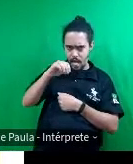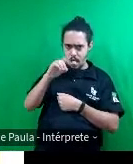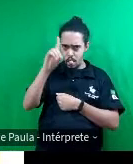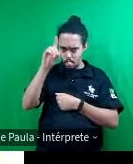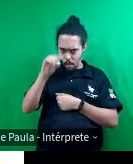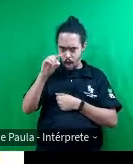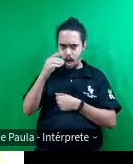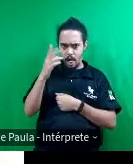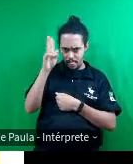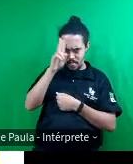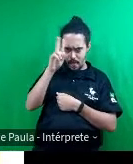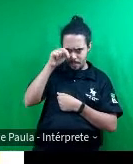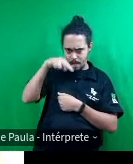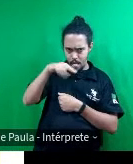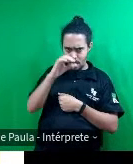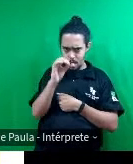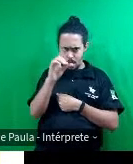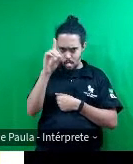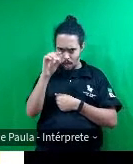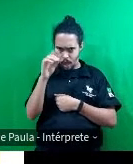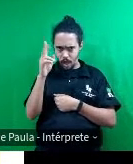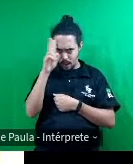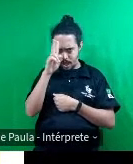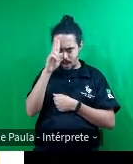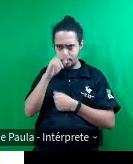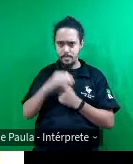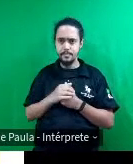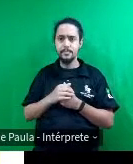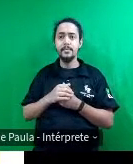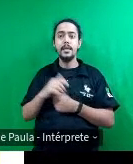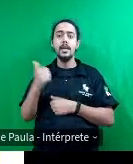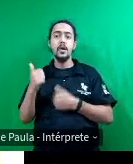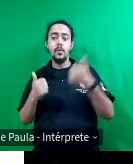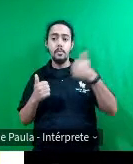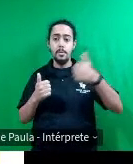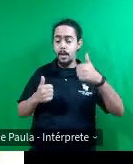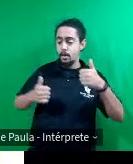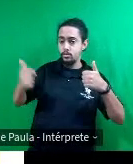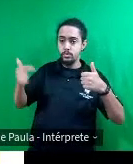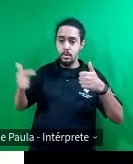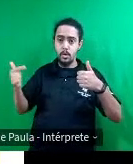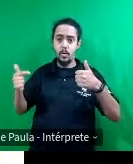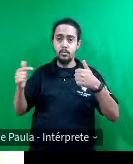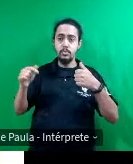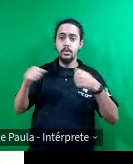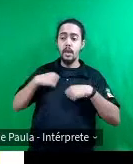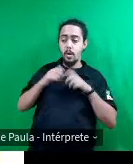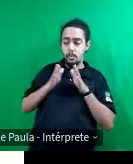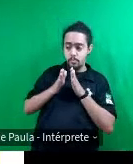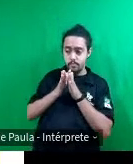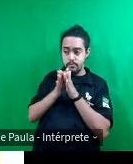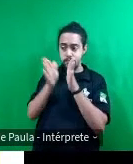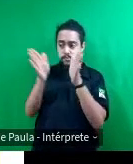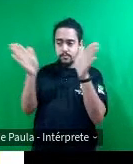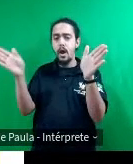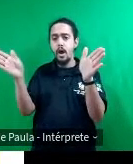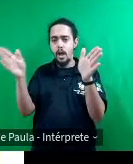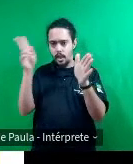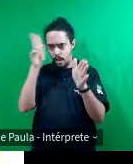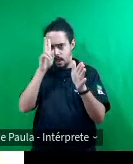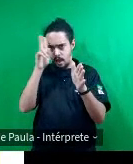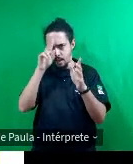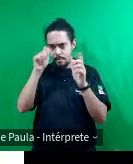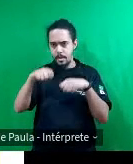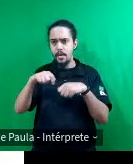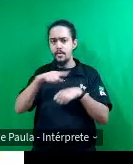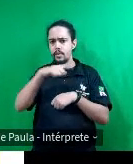corrente parte desce por esse resistor, a outra parte desce pelo outro ramo, né? Então isso já vai ser um nó, depois vamos definir isso com mais clareza,